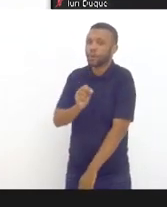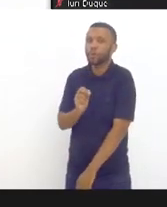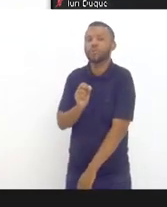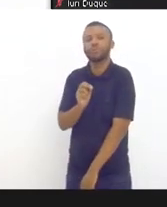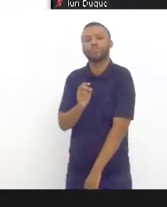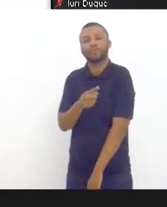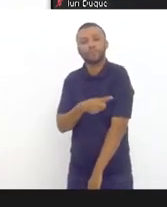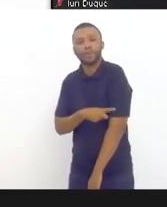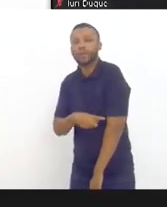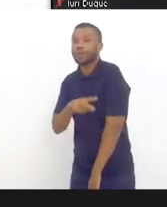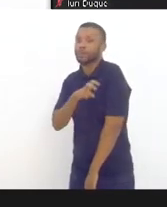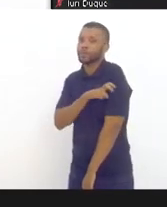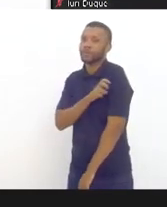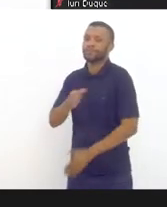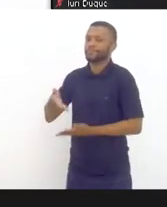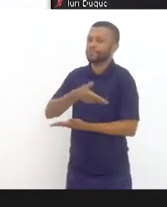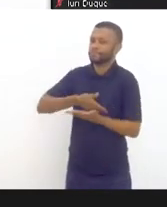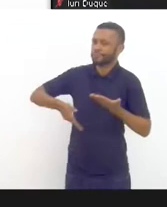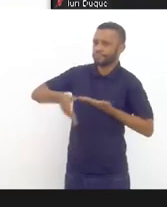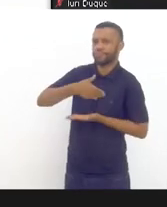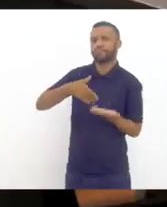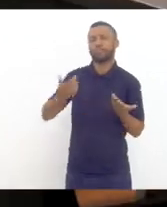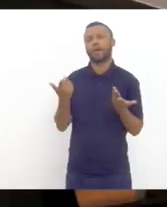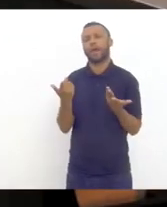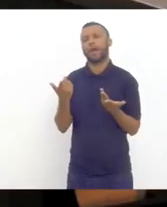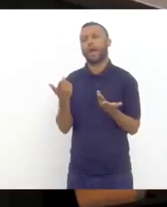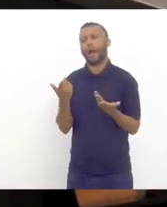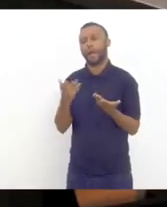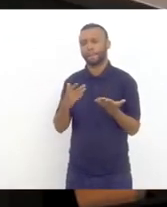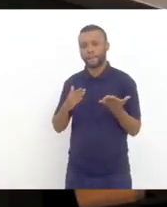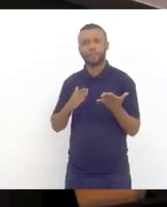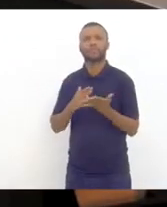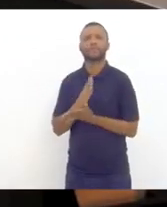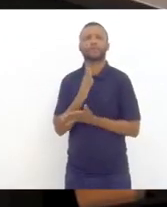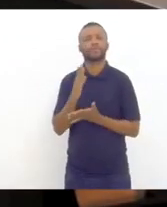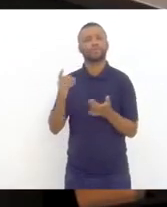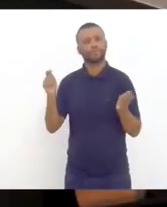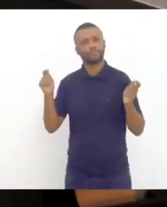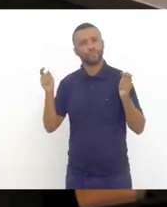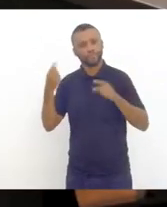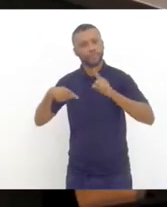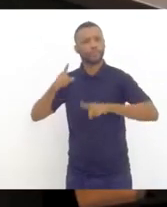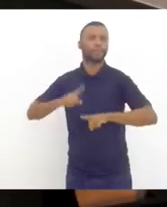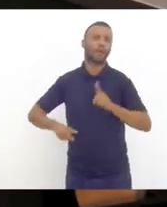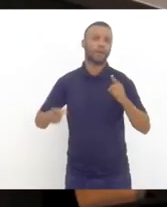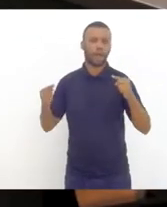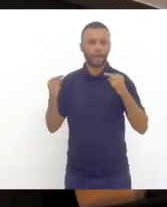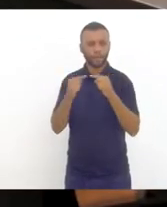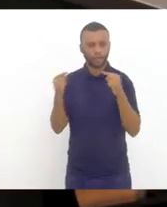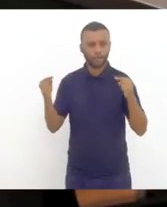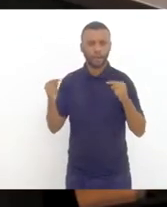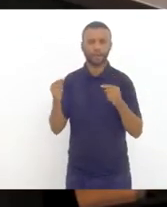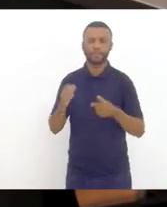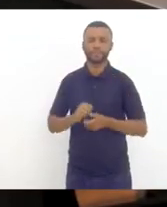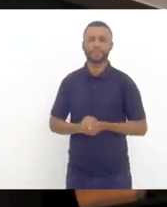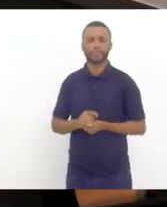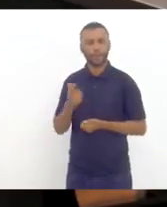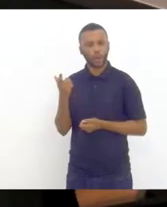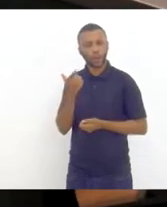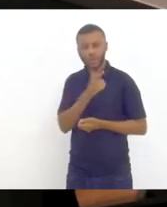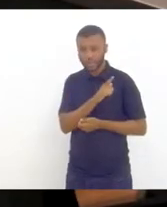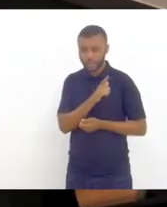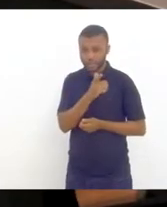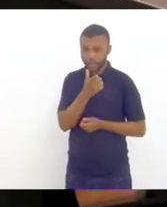Saeb, a proporção de alunos com desempenho adequado, que a gente quer que a maior parte dos nossos alunos possa chegar a um desempenho adequado,